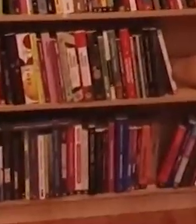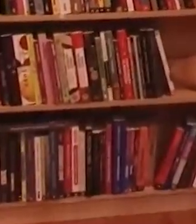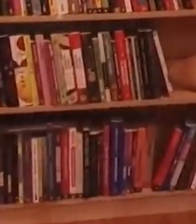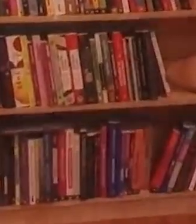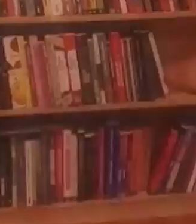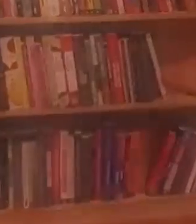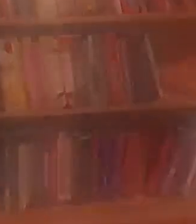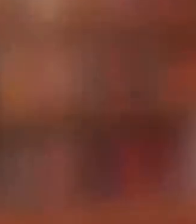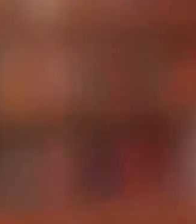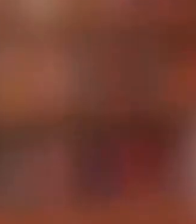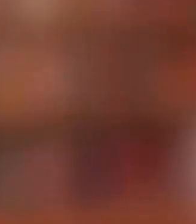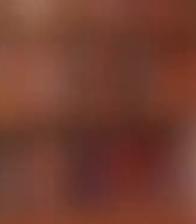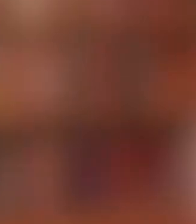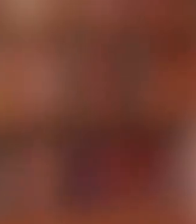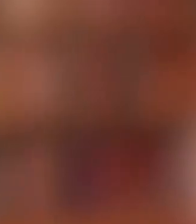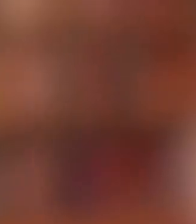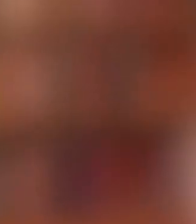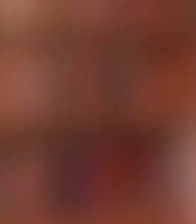Música